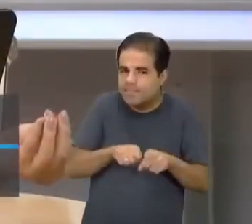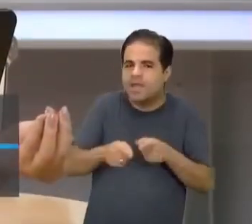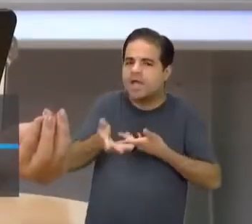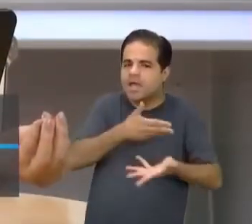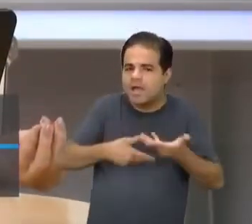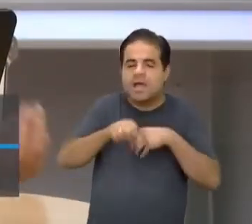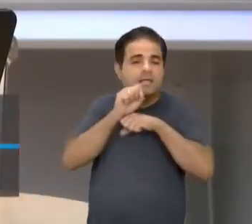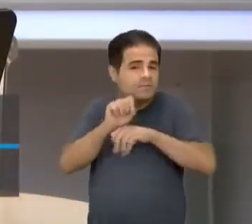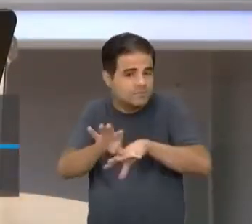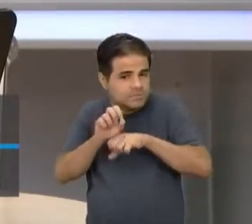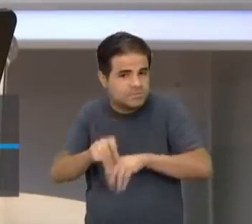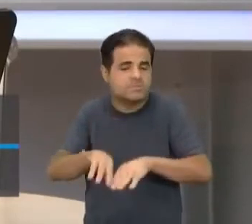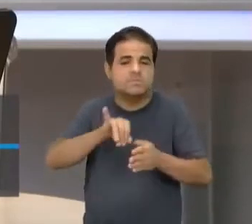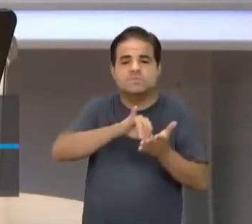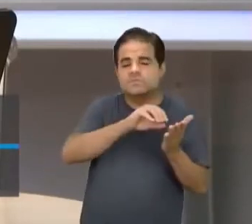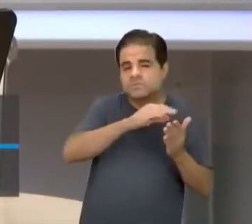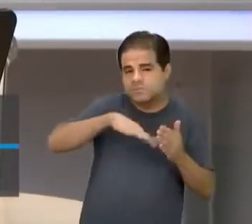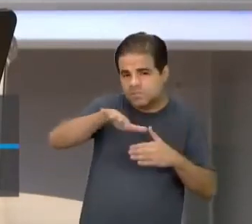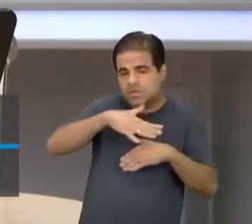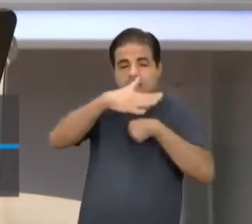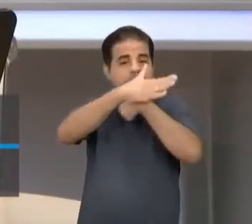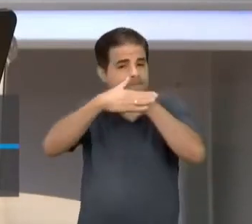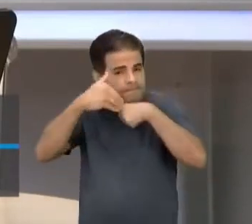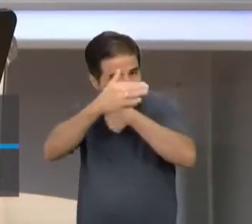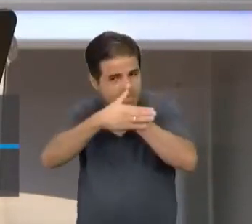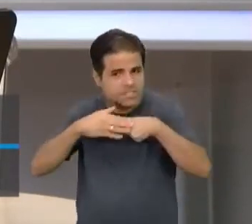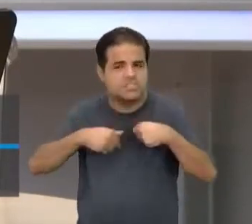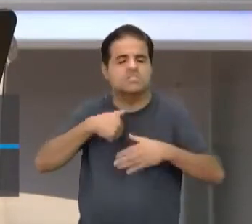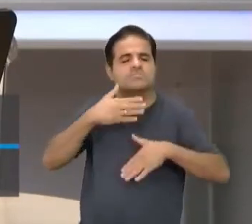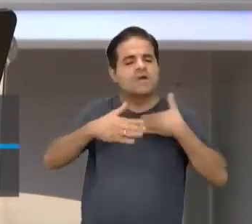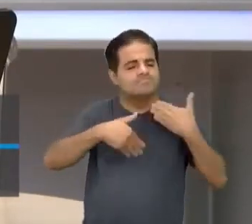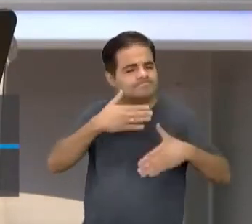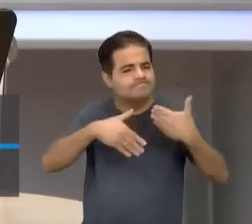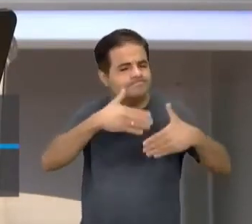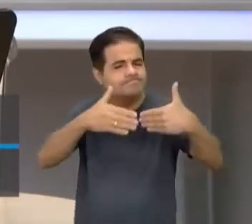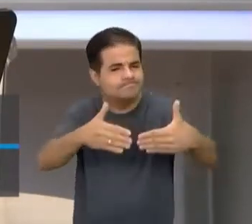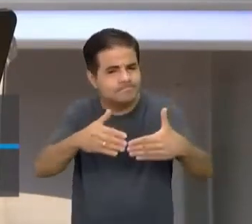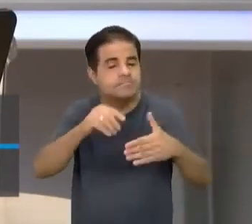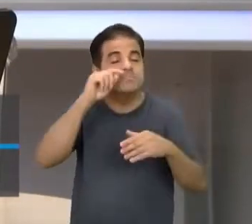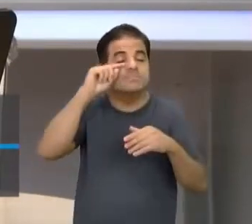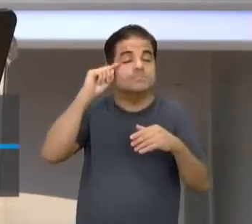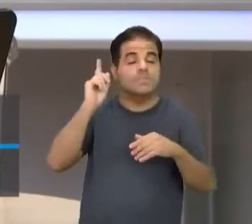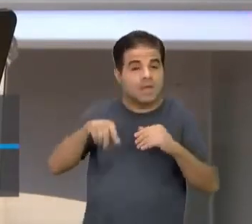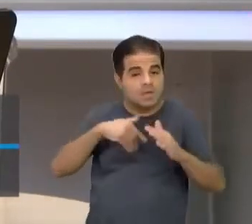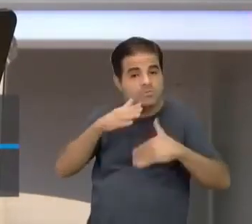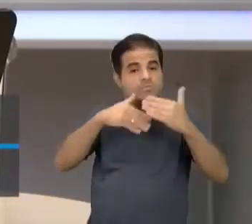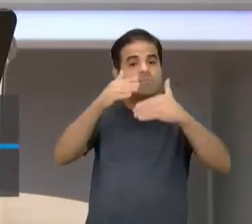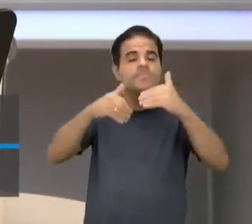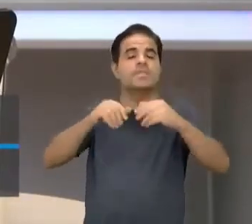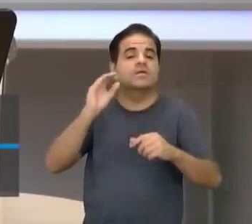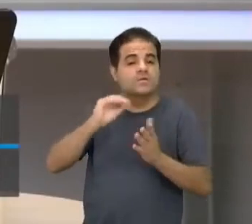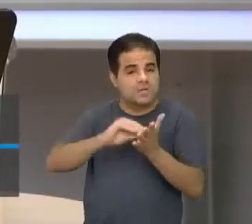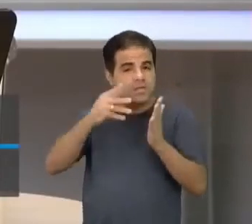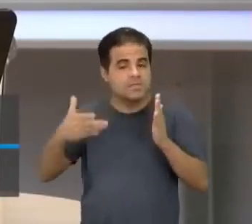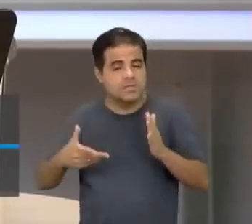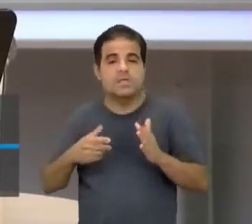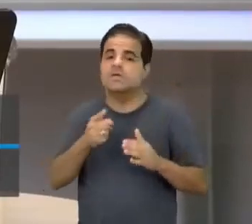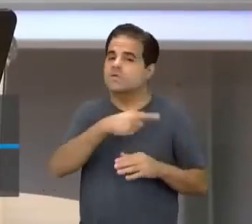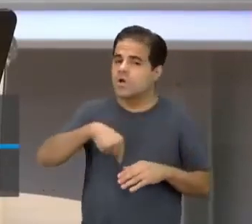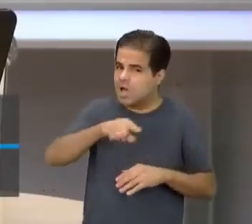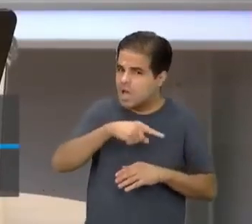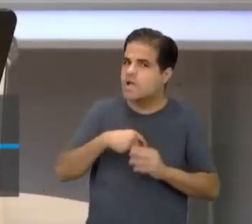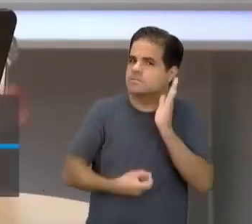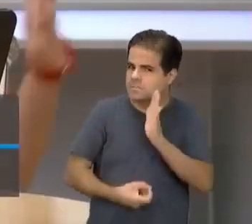da educação interdimensional, da parte afetiva, certo? E assim por diante. Então, o desenvolvimento das competências socioemocionais, que a